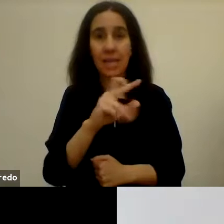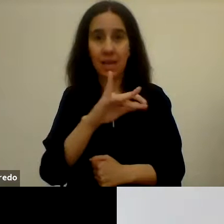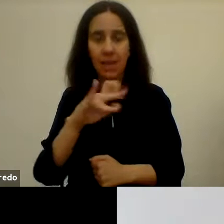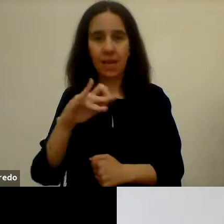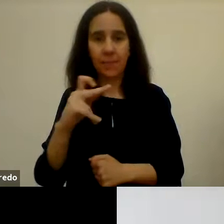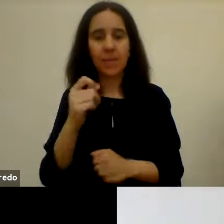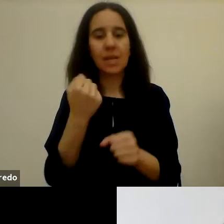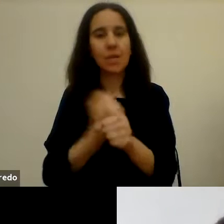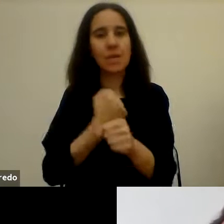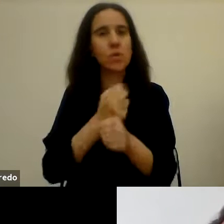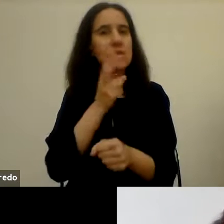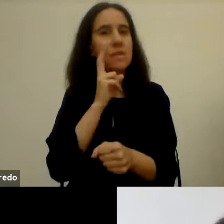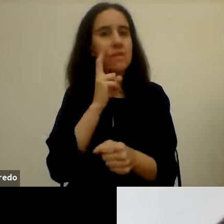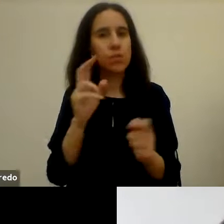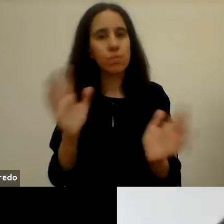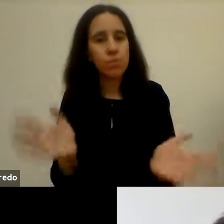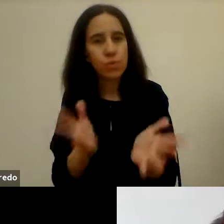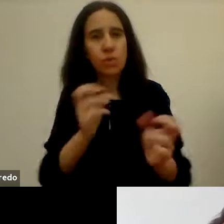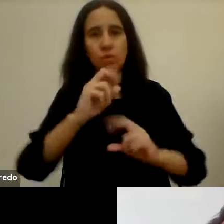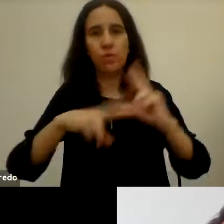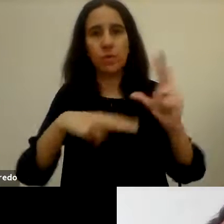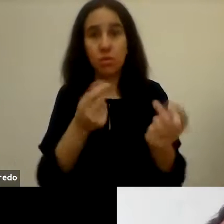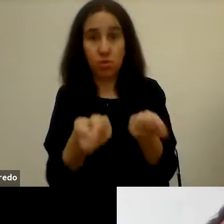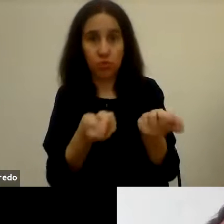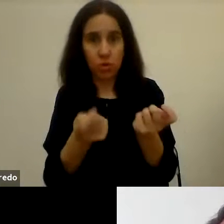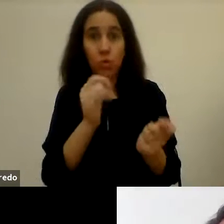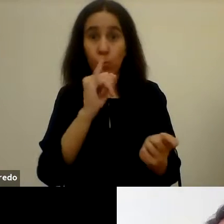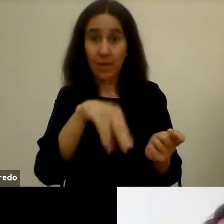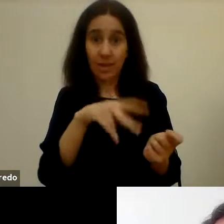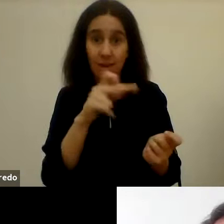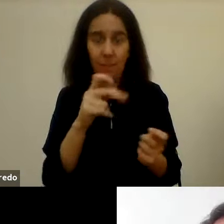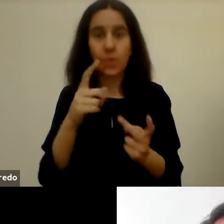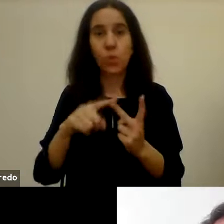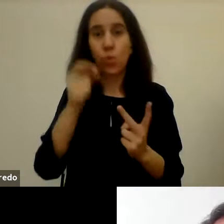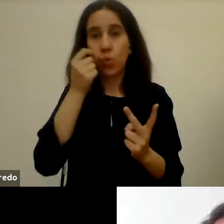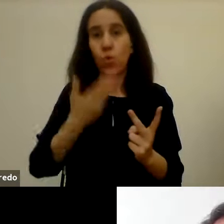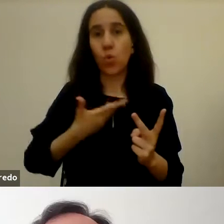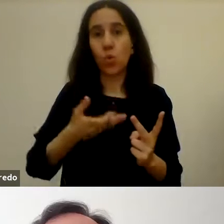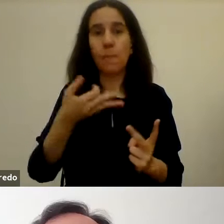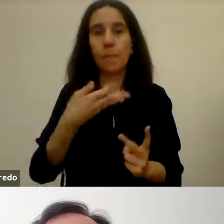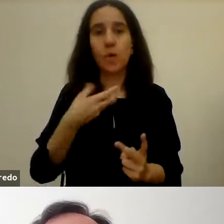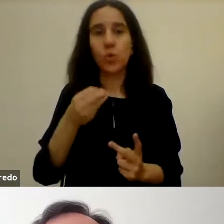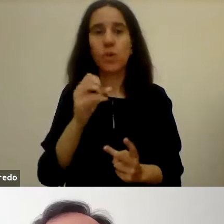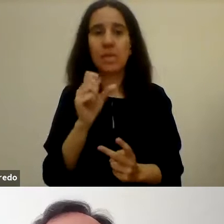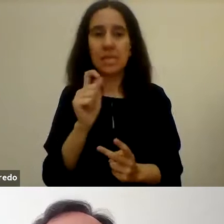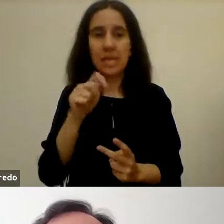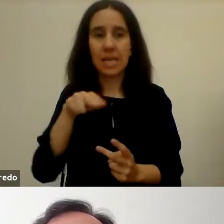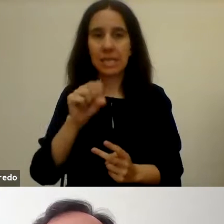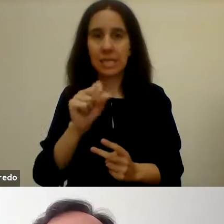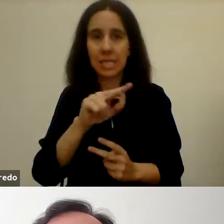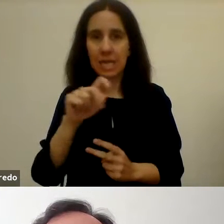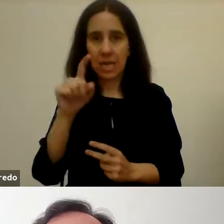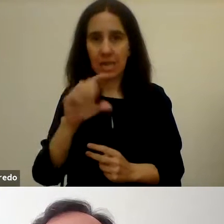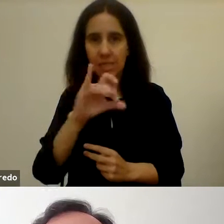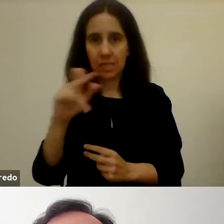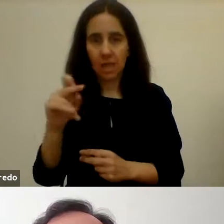Serviços de Promoção da Inovação na Gestão do INA, o Dr. Pedro Ingrácia, diretor do